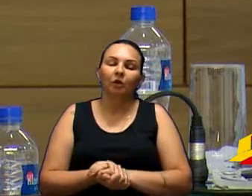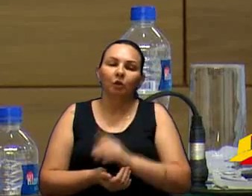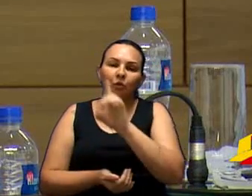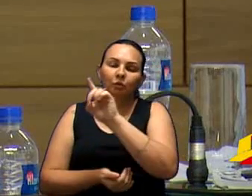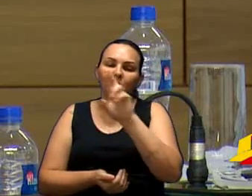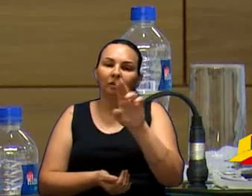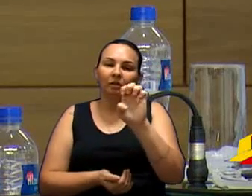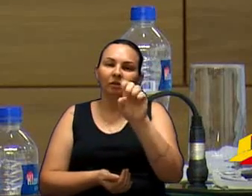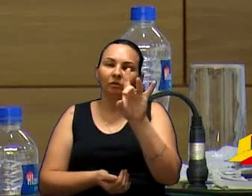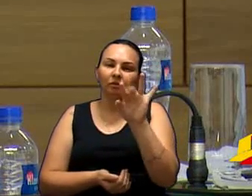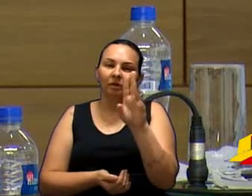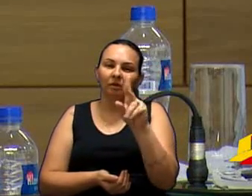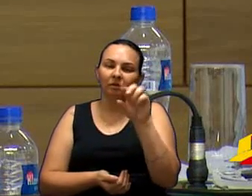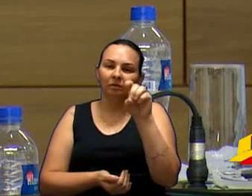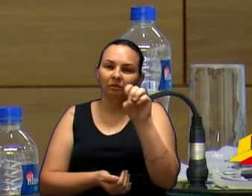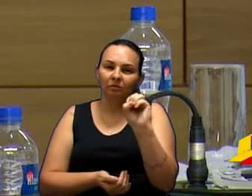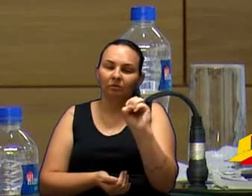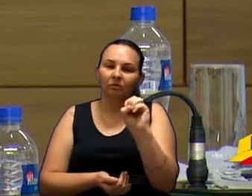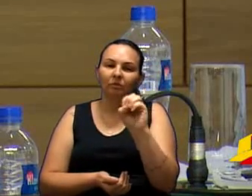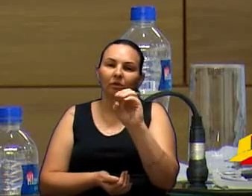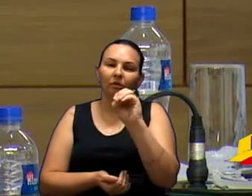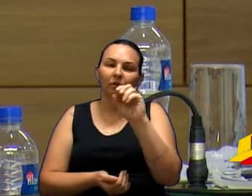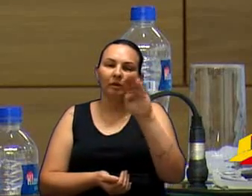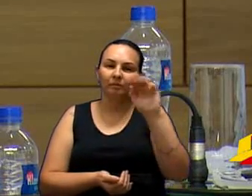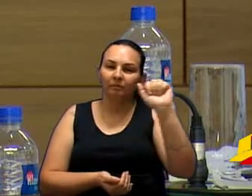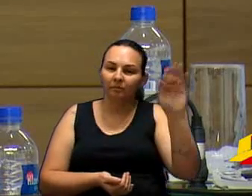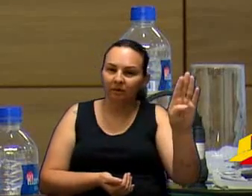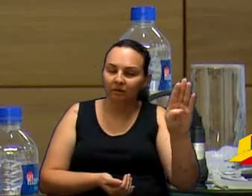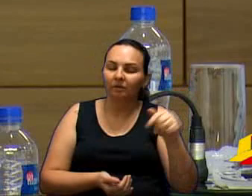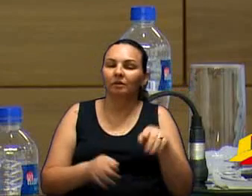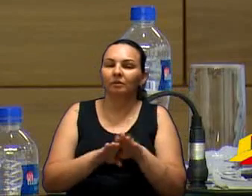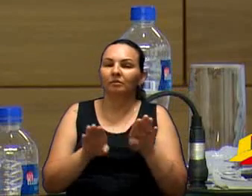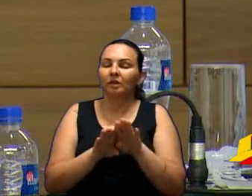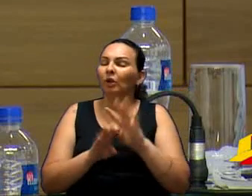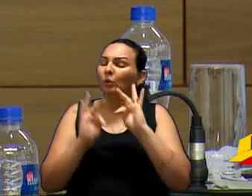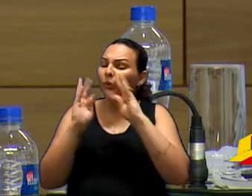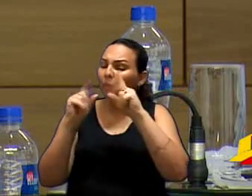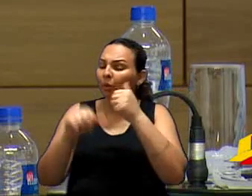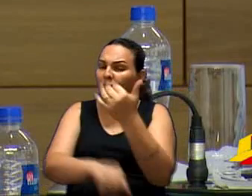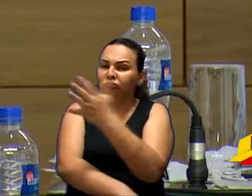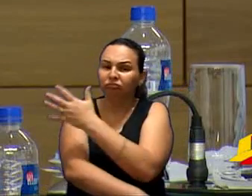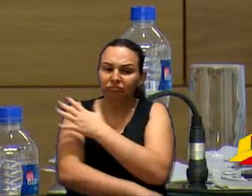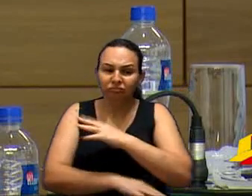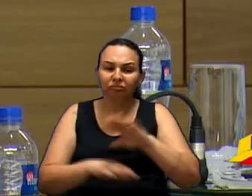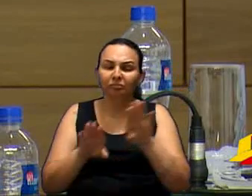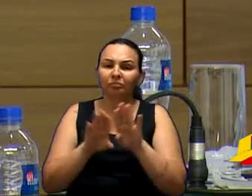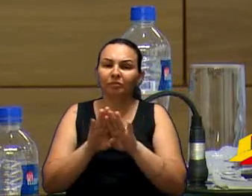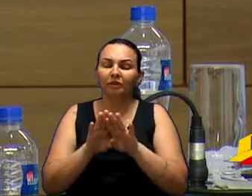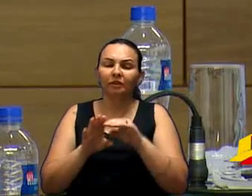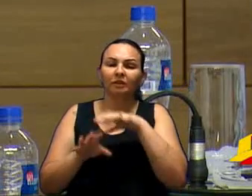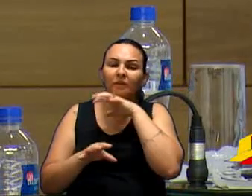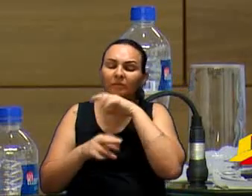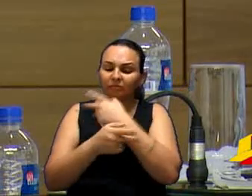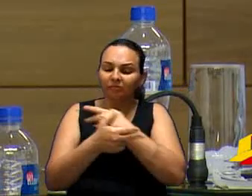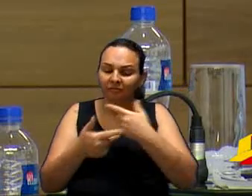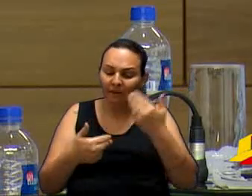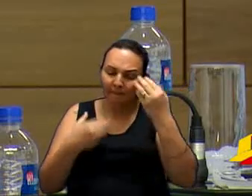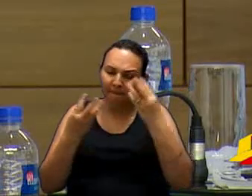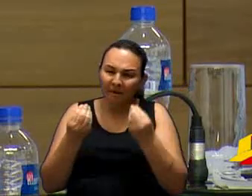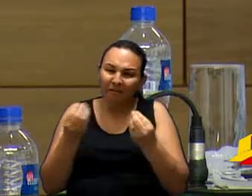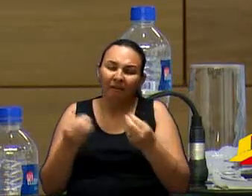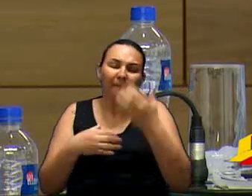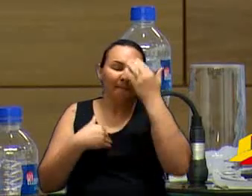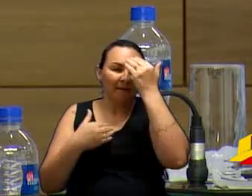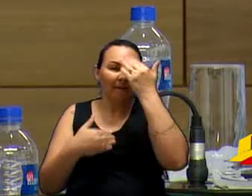abdallah da oab também participam de todas as atividades de meio ambiente sema da questão direitos animais muitíssimo obrigado pela sua